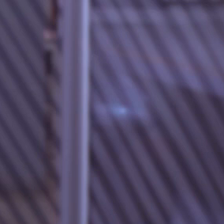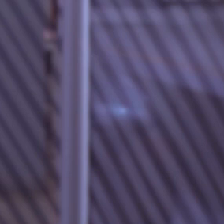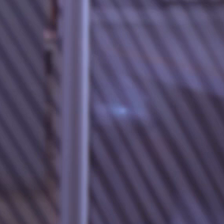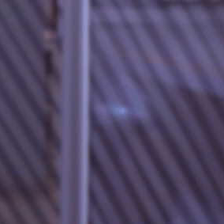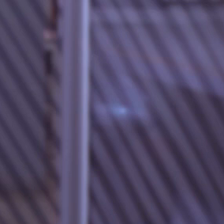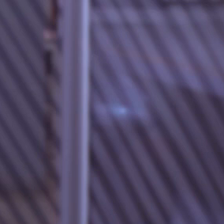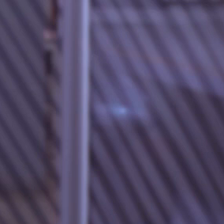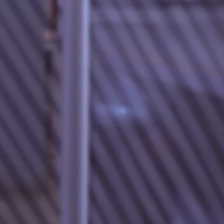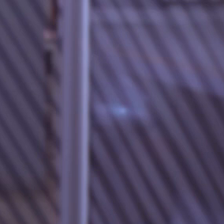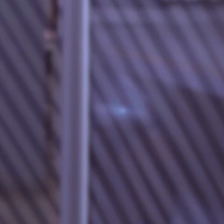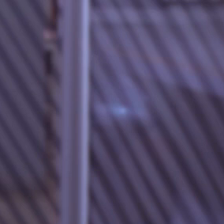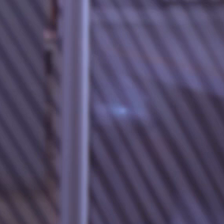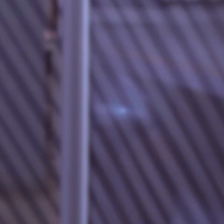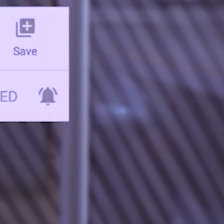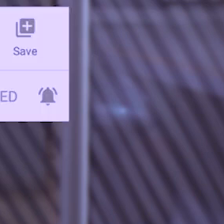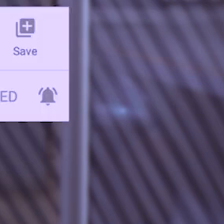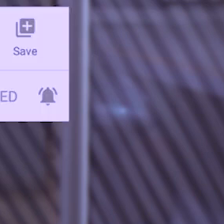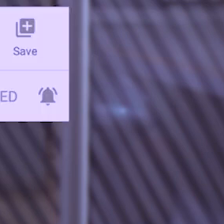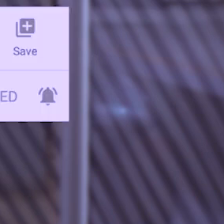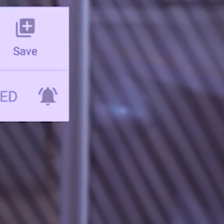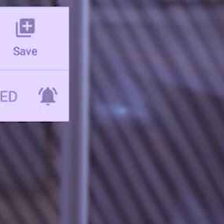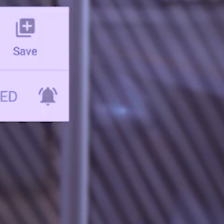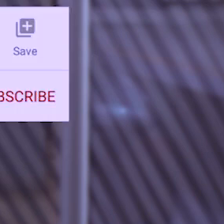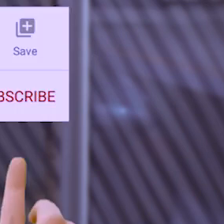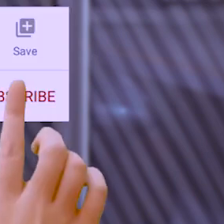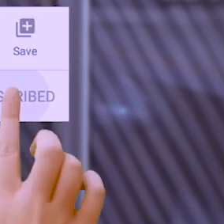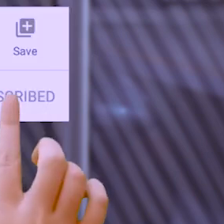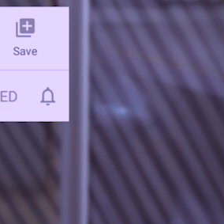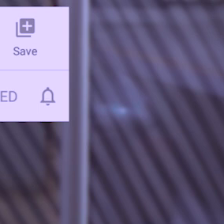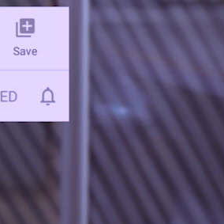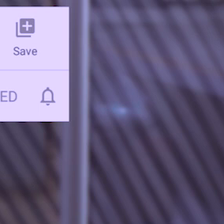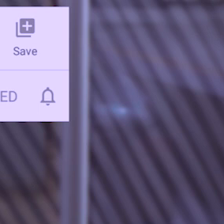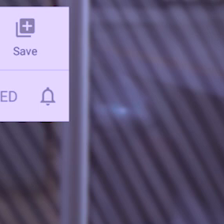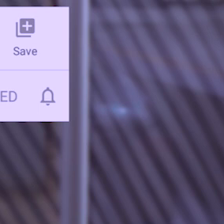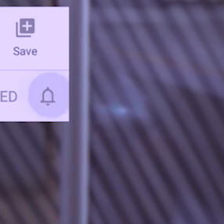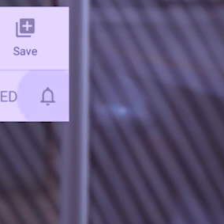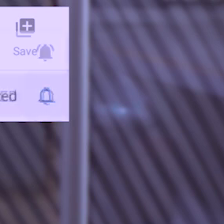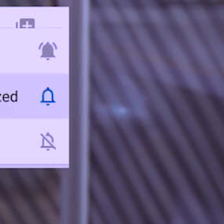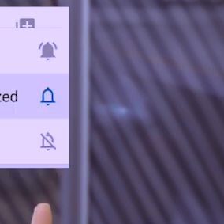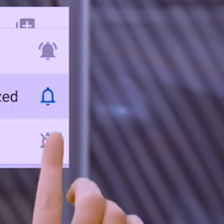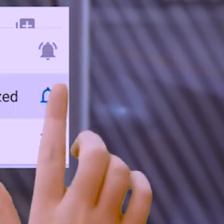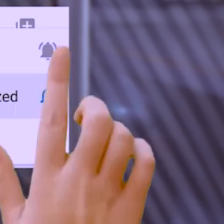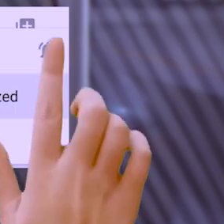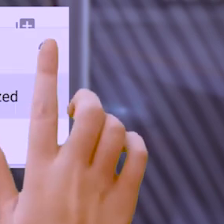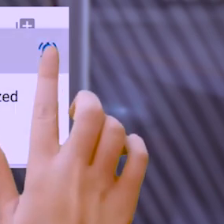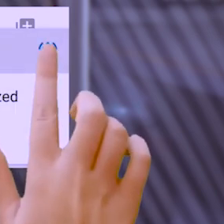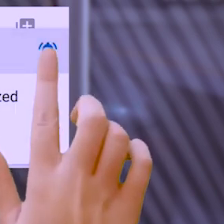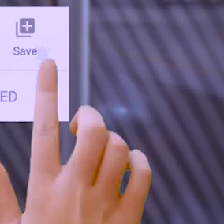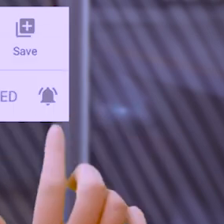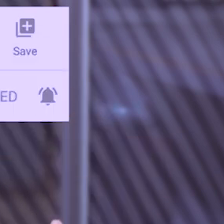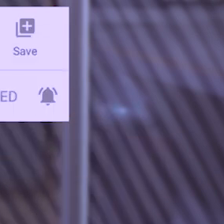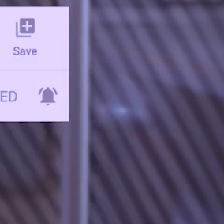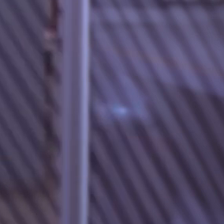Para obter mais informações, não se esqueça de curtir e subscrever no canal social media Gemen TV e clique também no botão